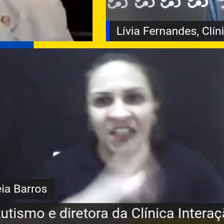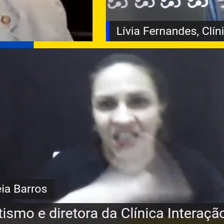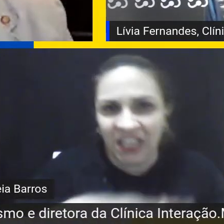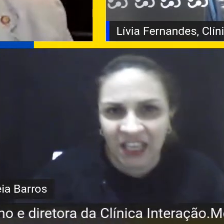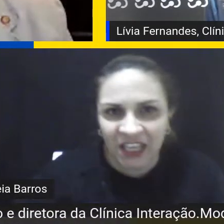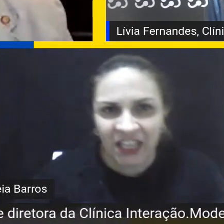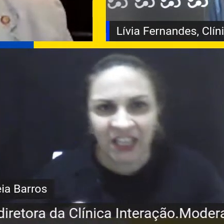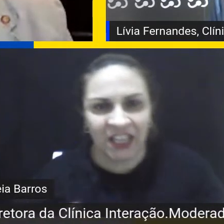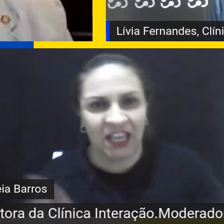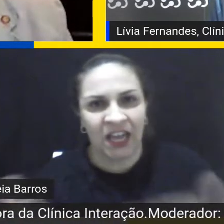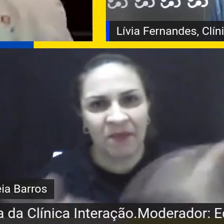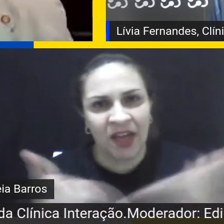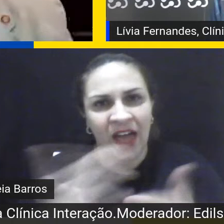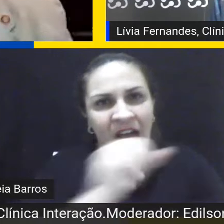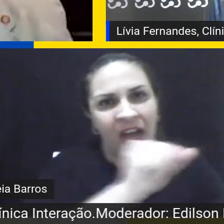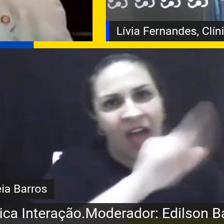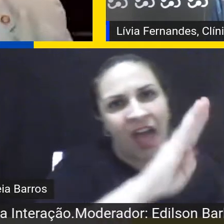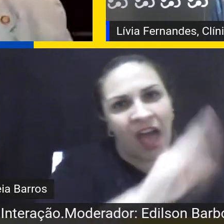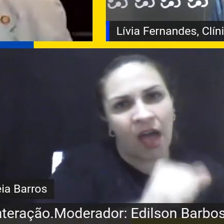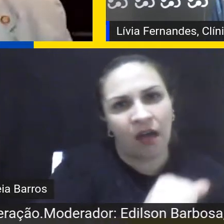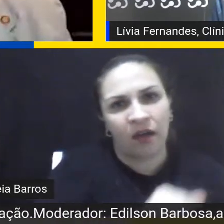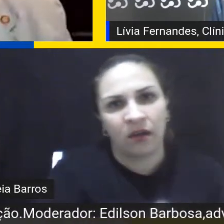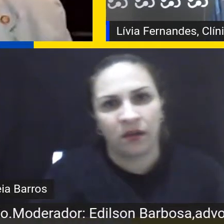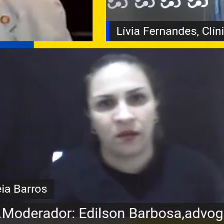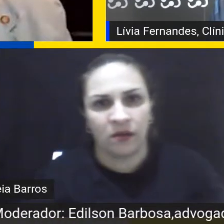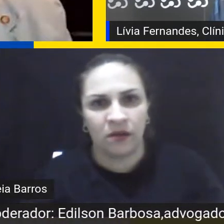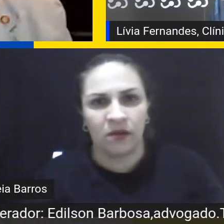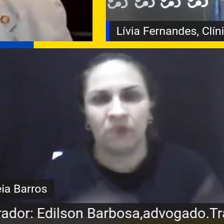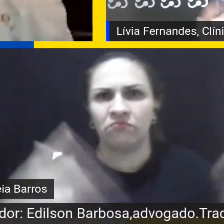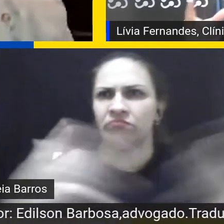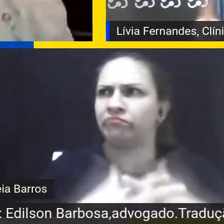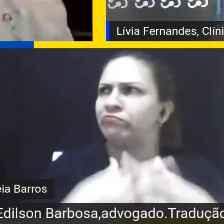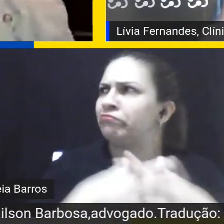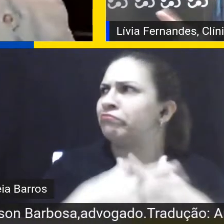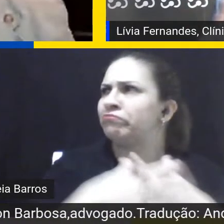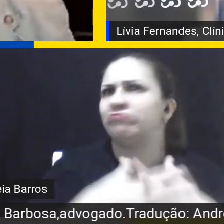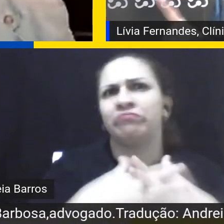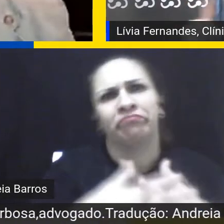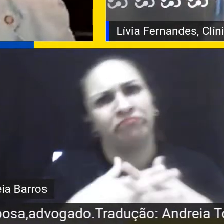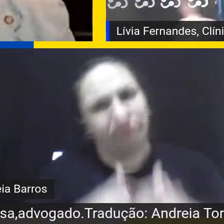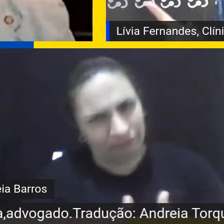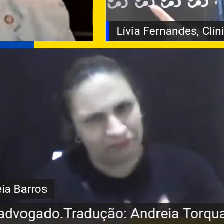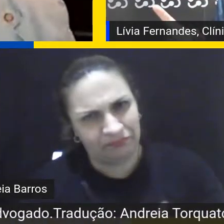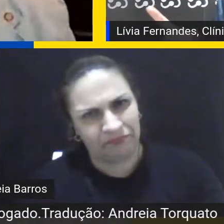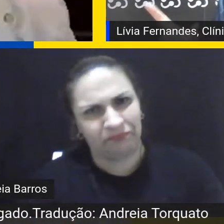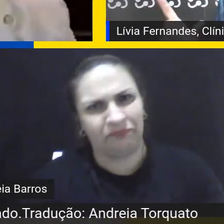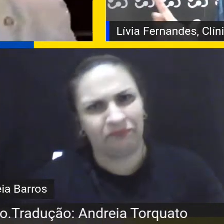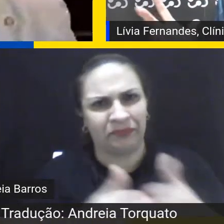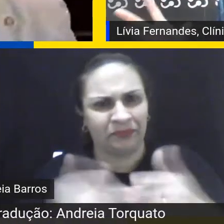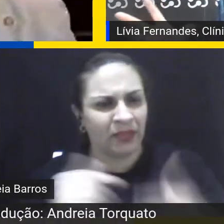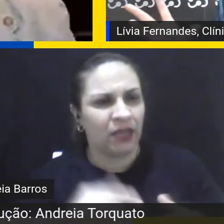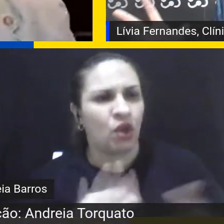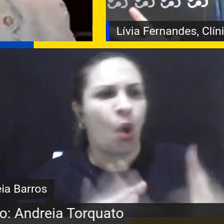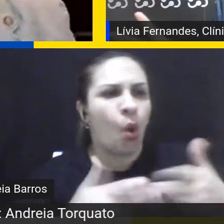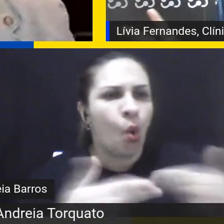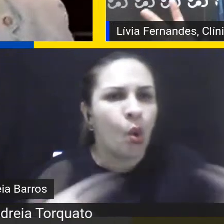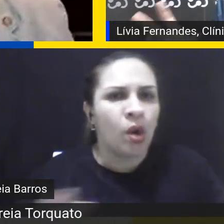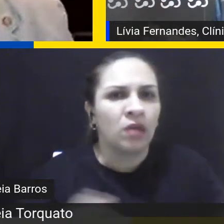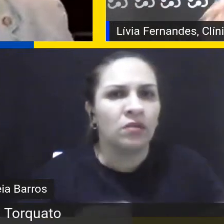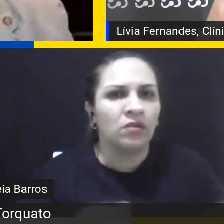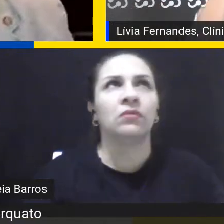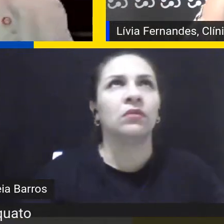terapia ABA que ela está um pouco confusa. Então, quando a gente pede algum comando para ela, a gente vê que a criança